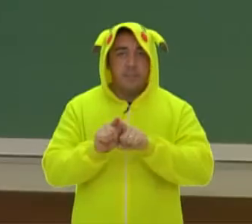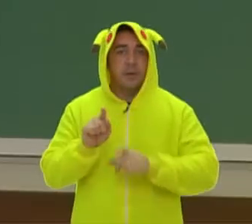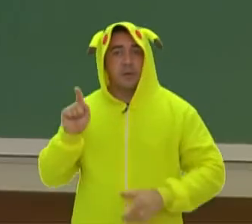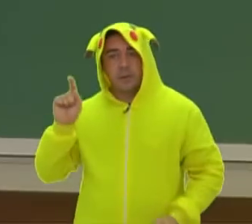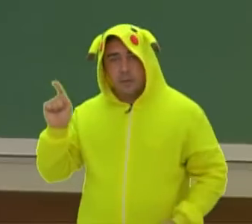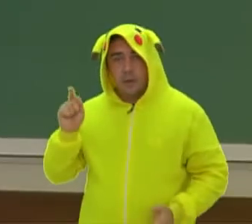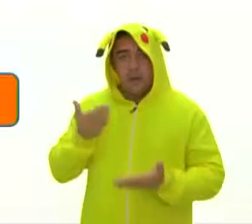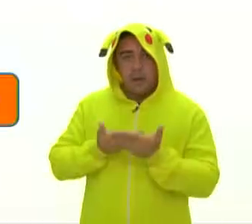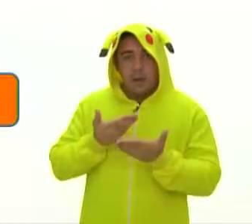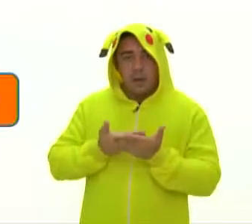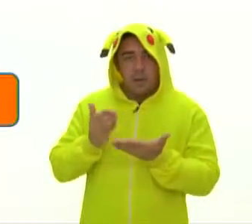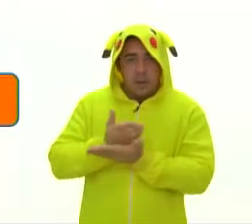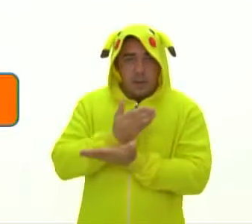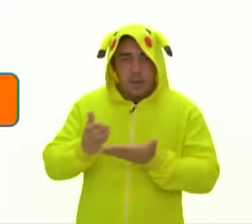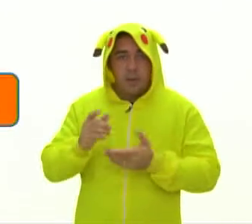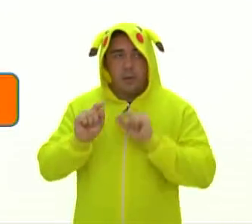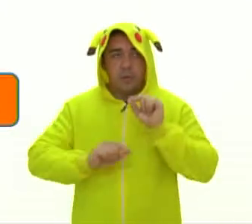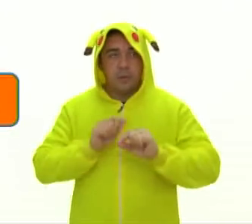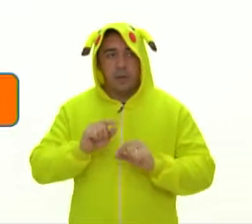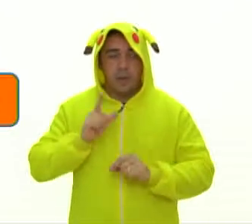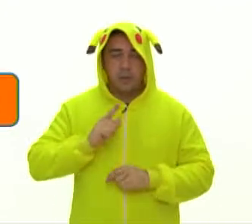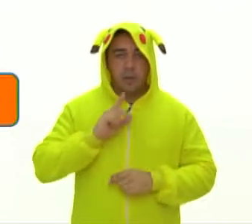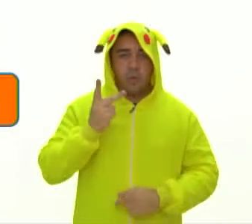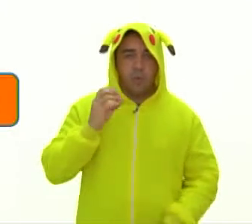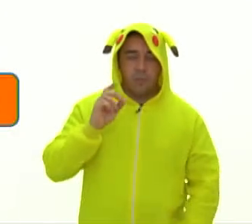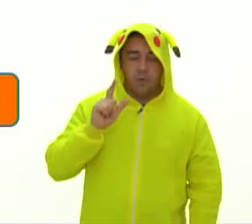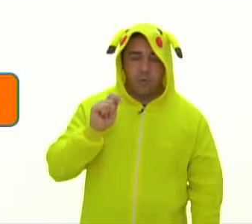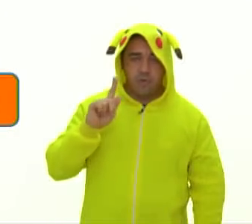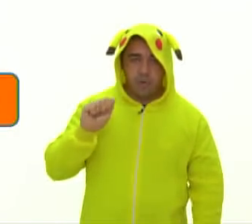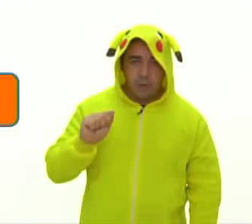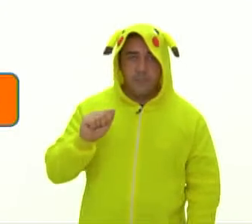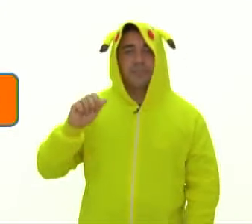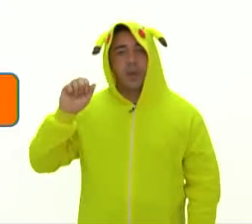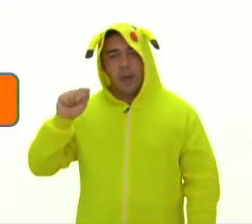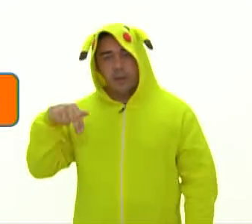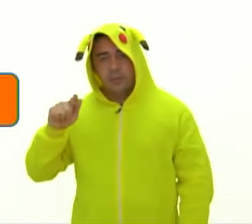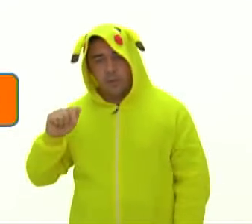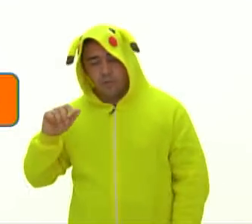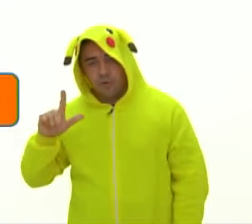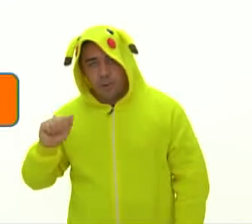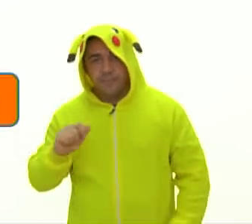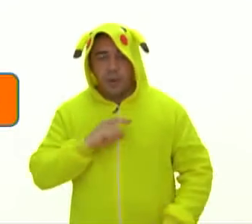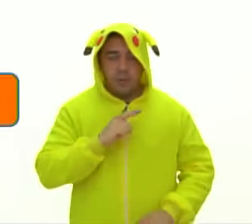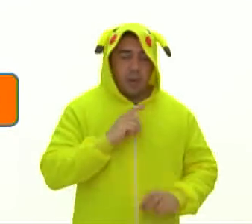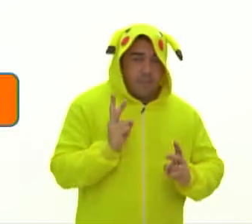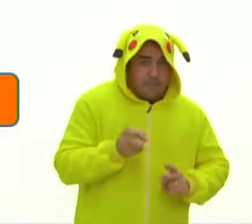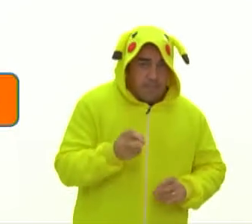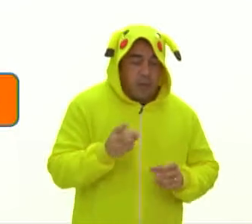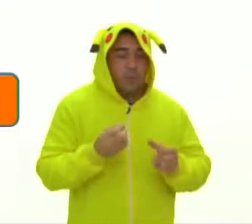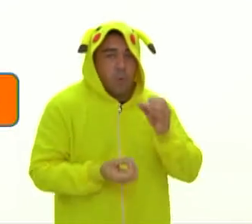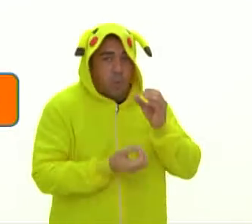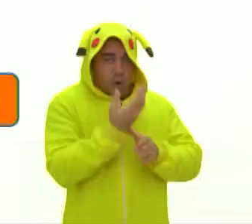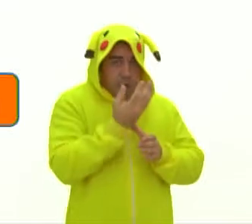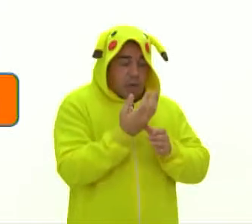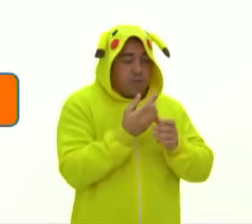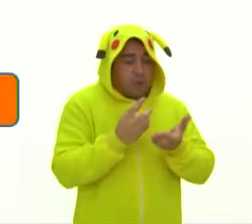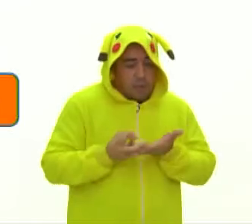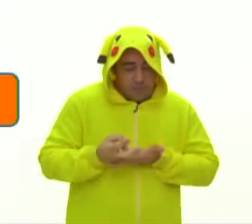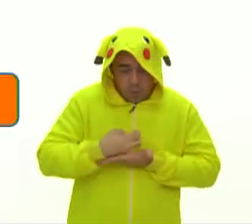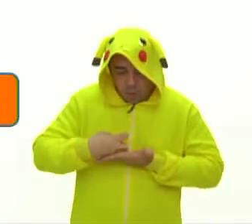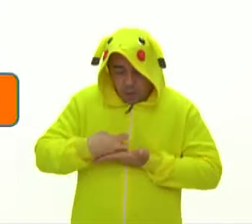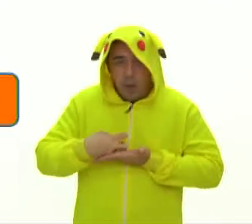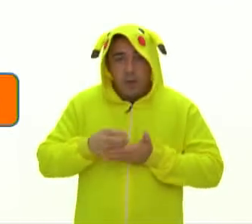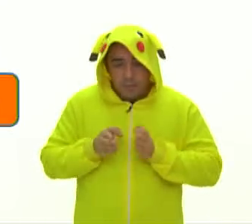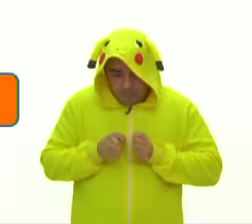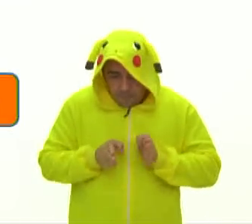falou uma aula separada de homologia e analogia, né? Dos órgãos lá que têm mesma origem embrionária, e podem ou não